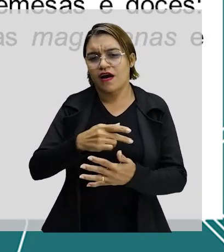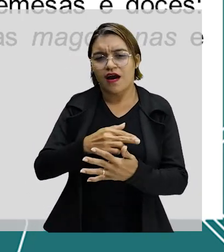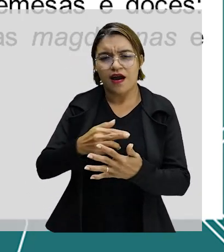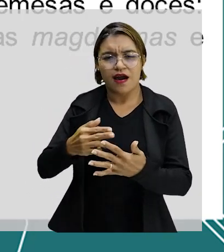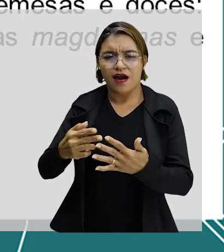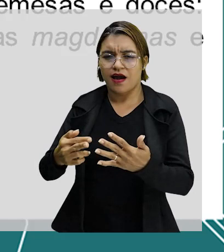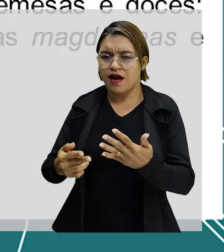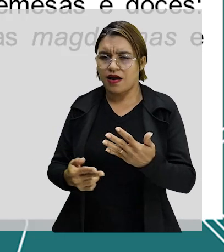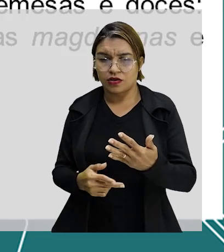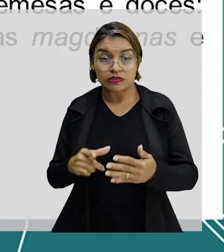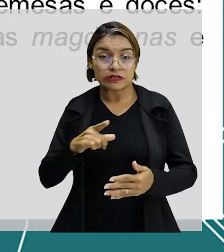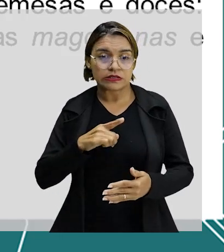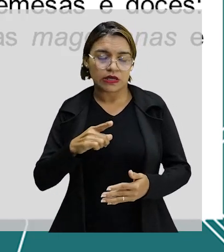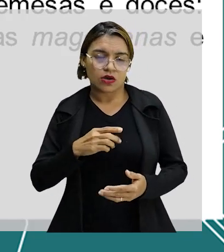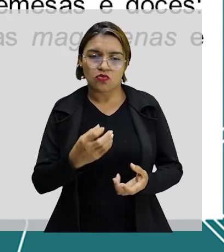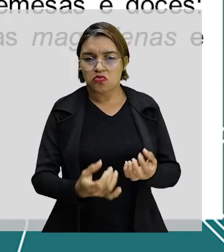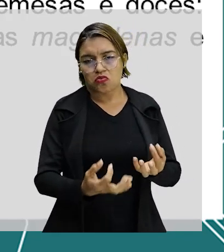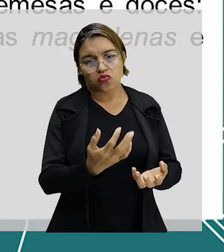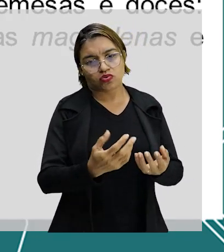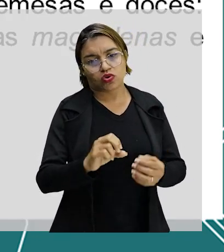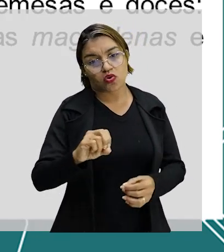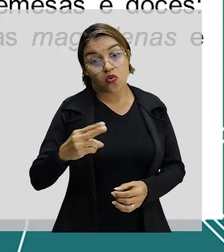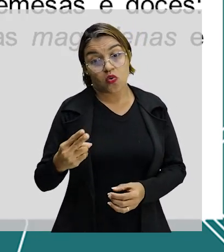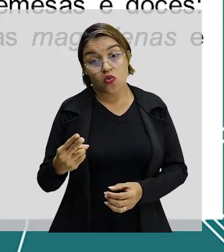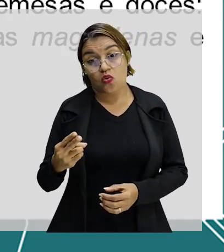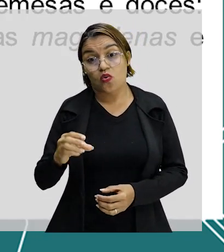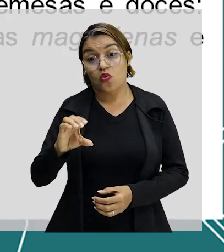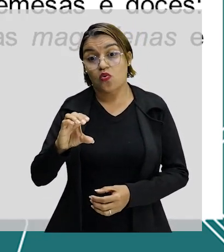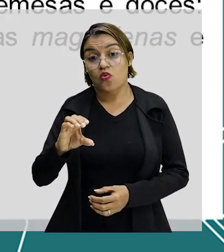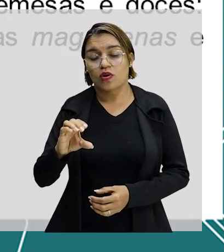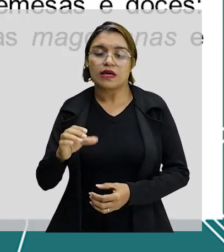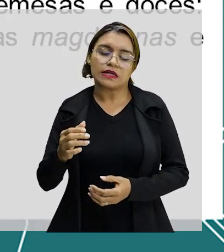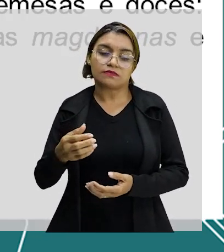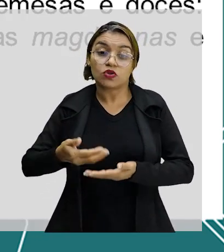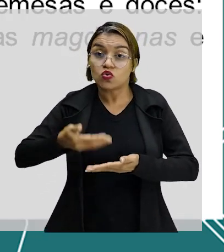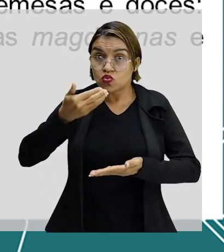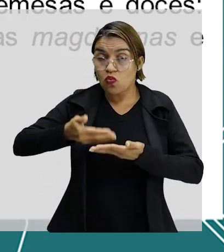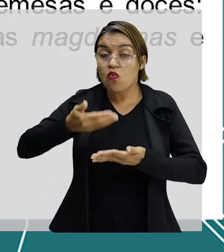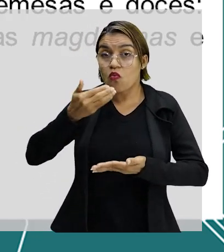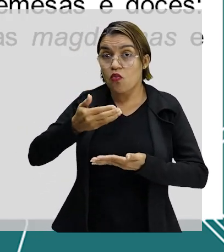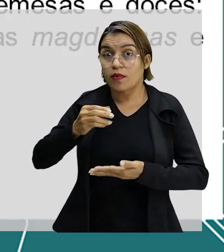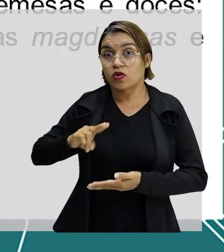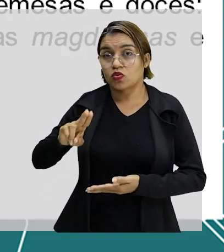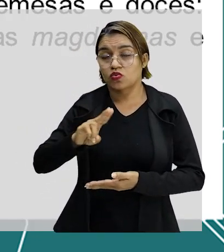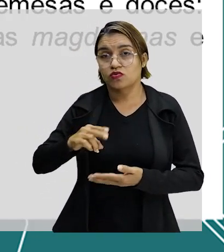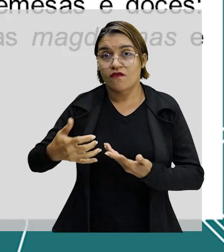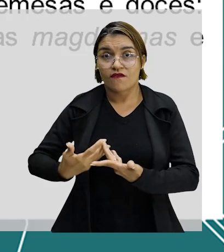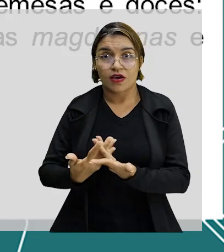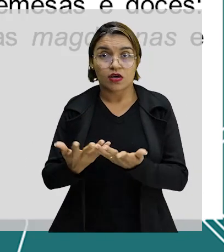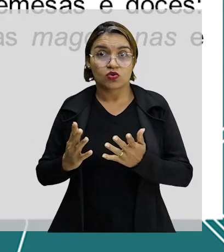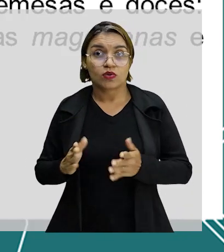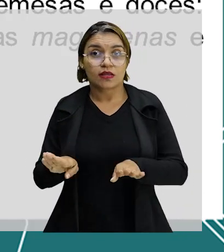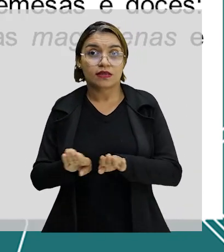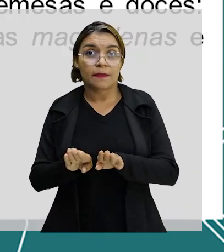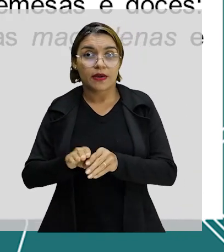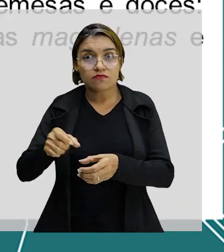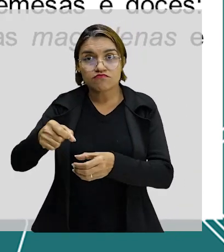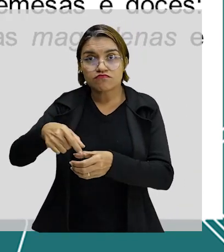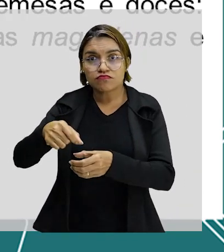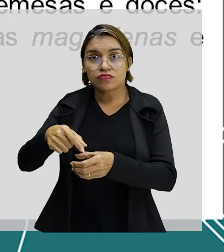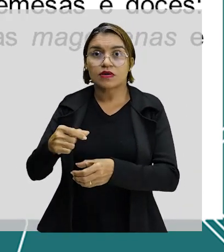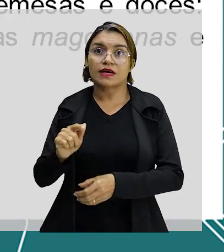os cocidos e os potajes, que são sopas de grãos e verduras. Embora com